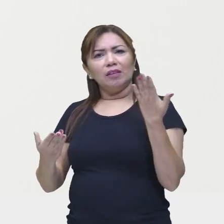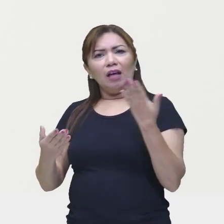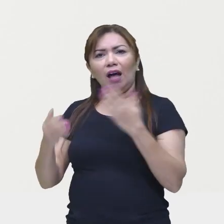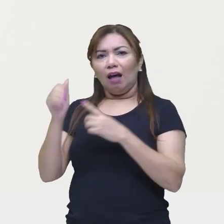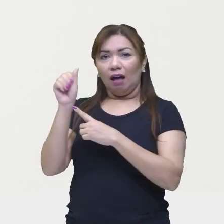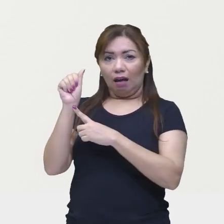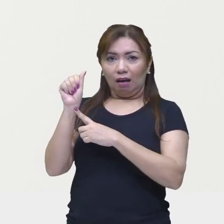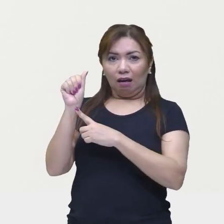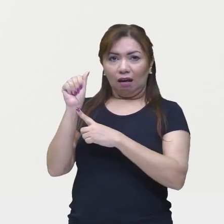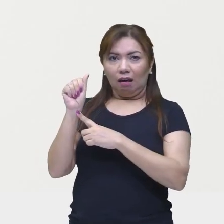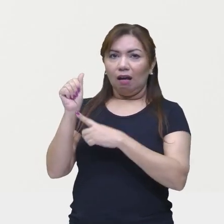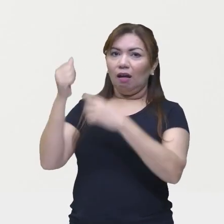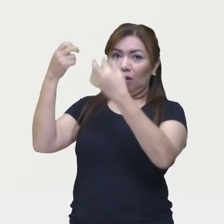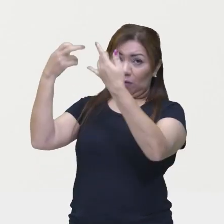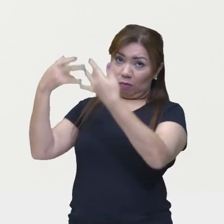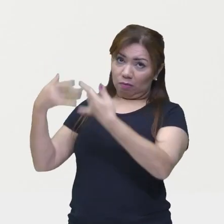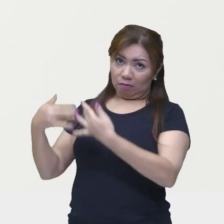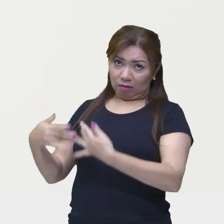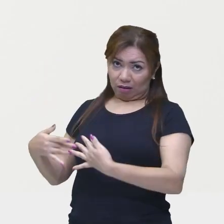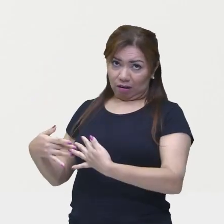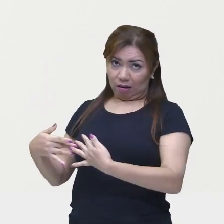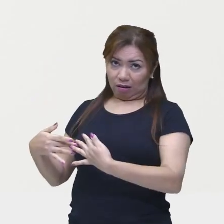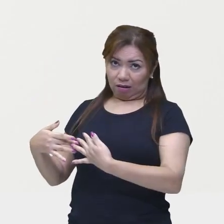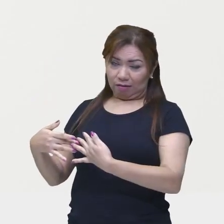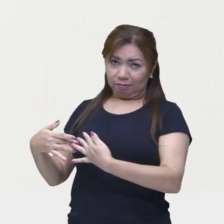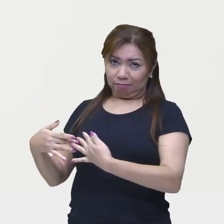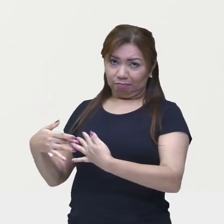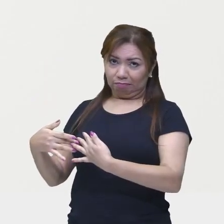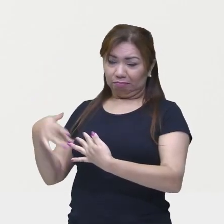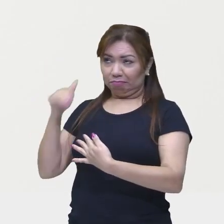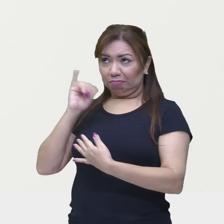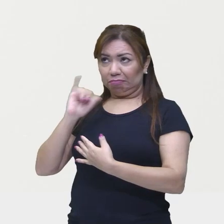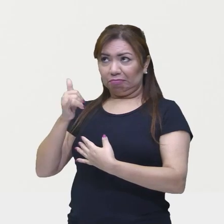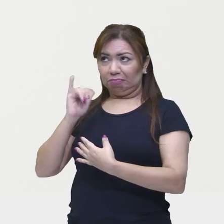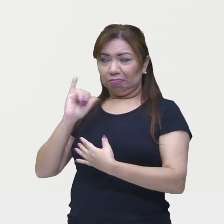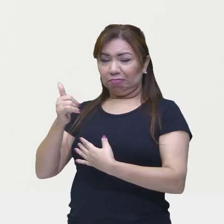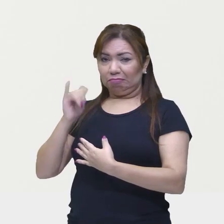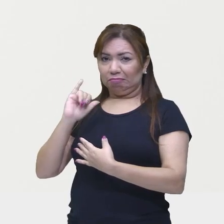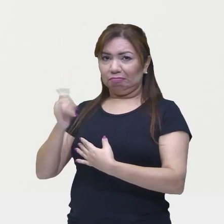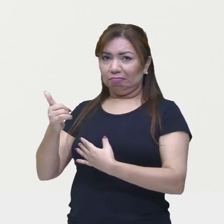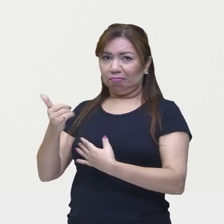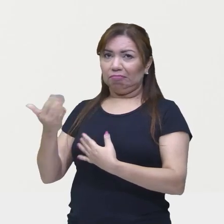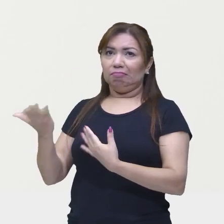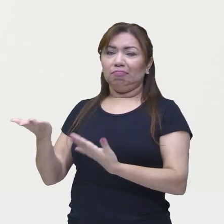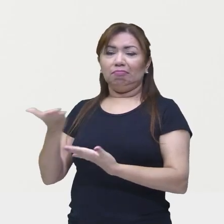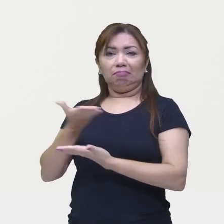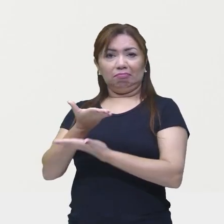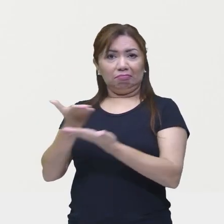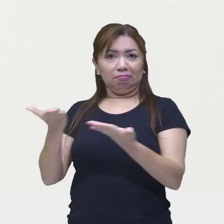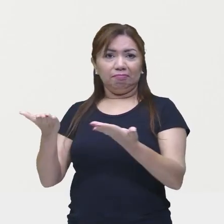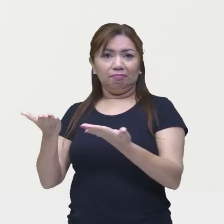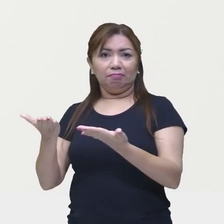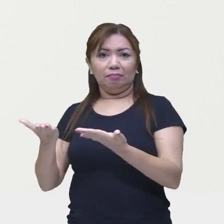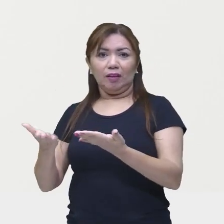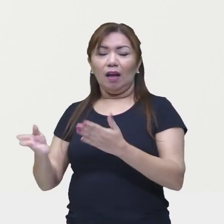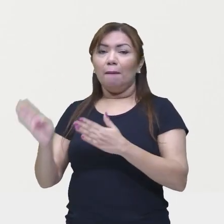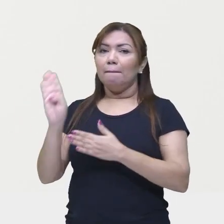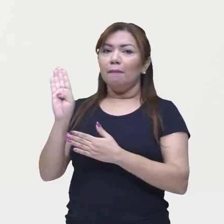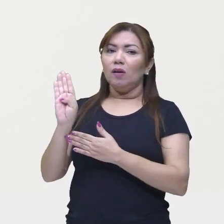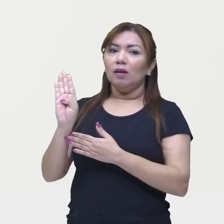A, contar algo? Você acha que nesse texto está contando algo para você? Letra